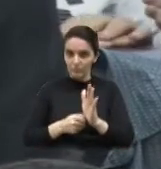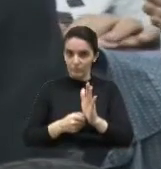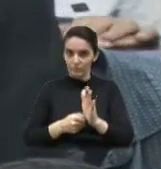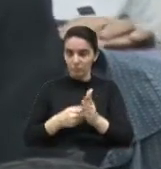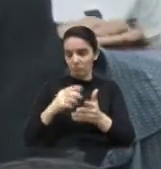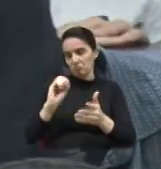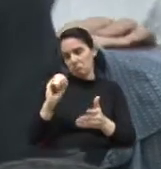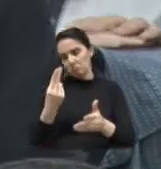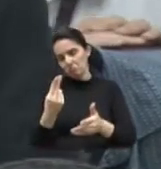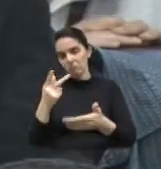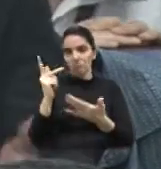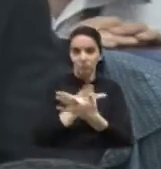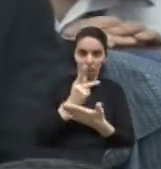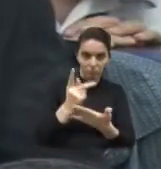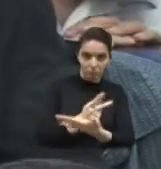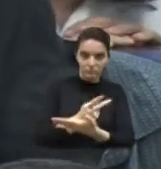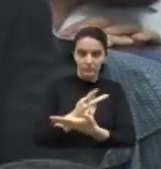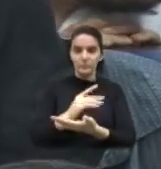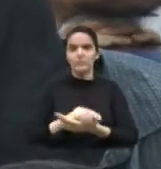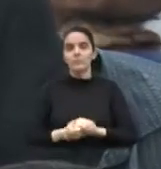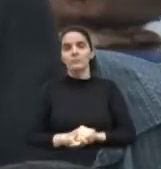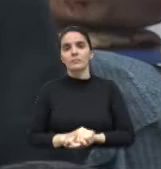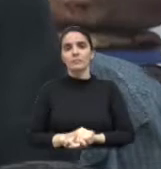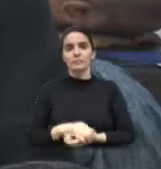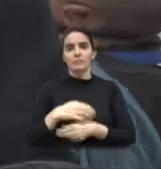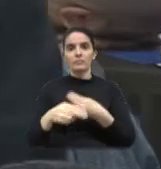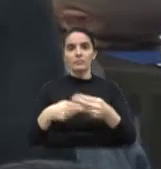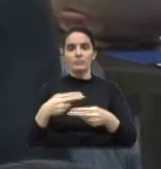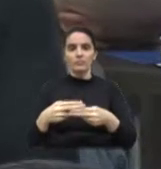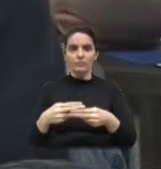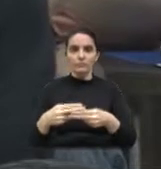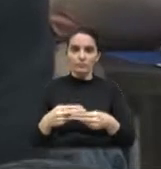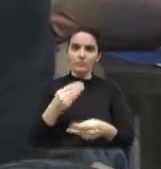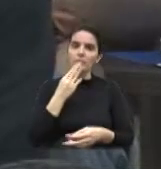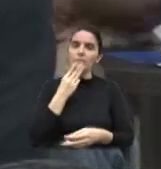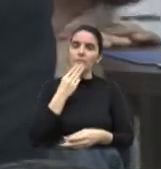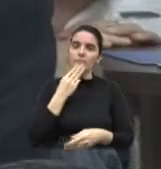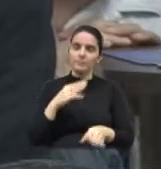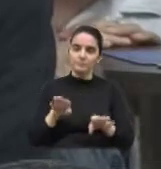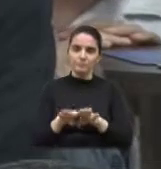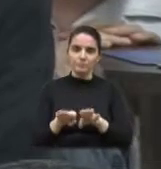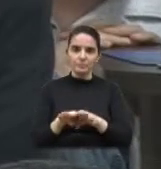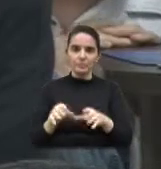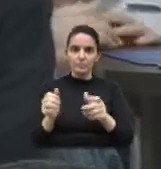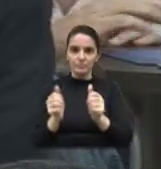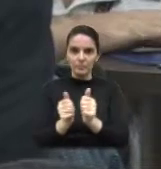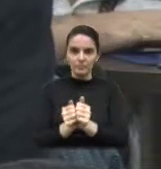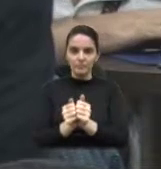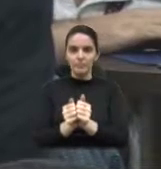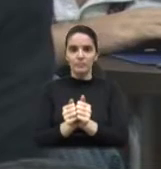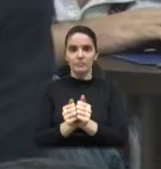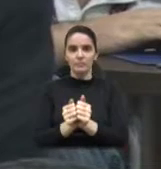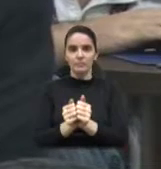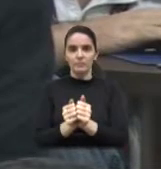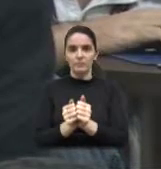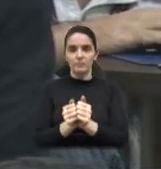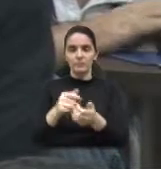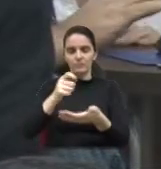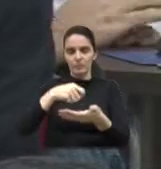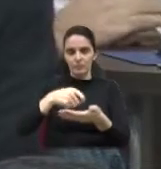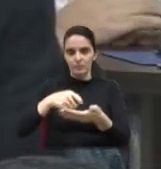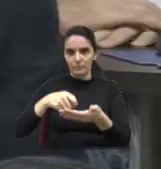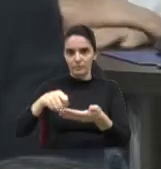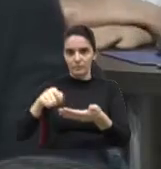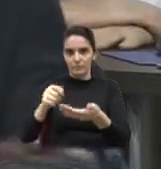irregularidades, quero colocar aqui que também me solidarizo à independência de assinar